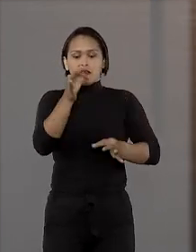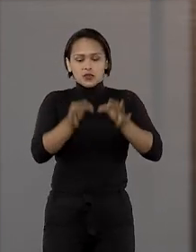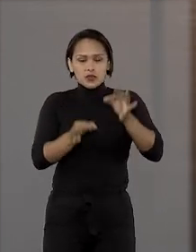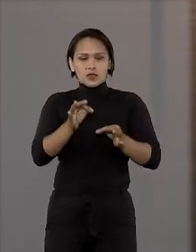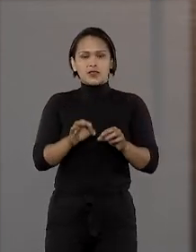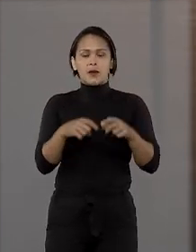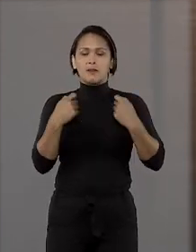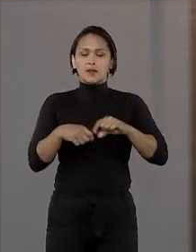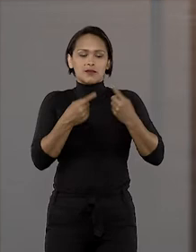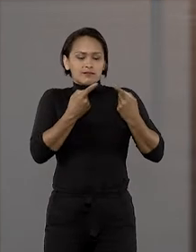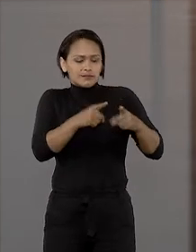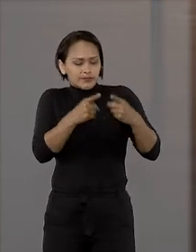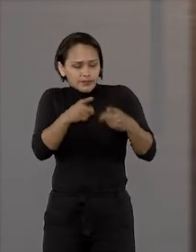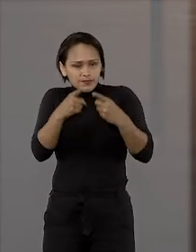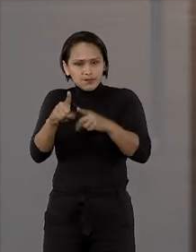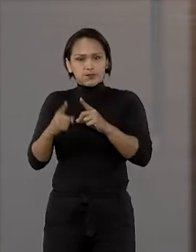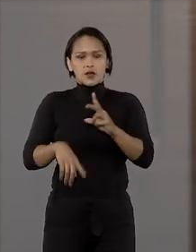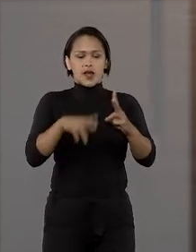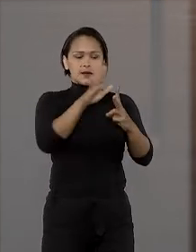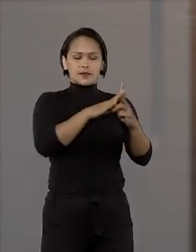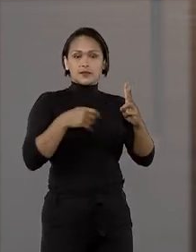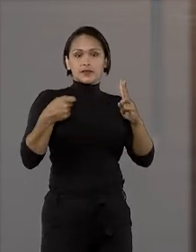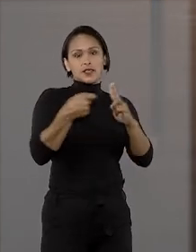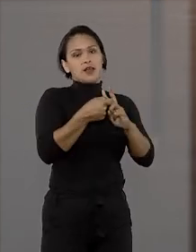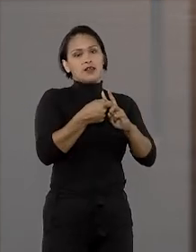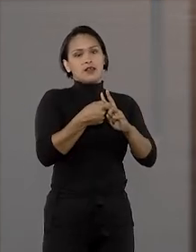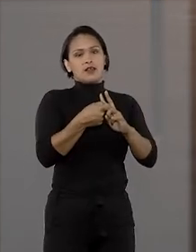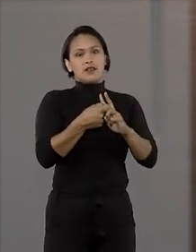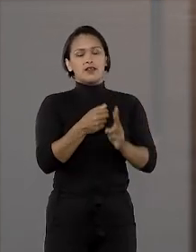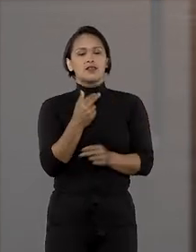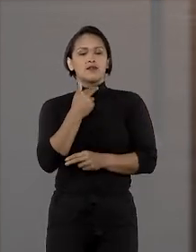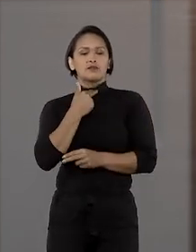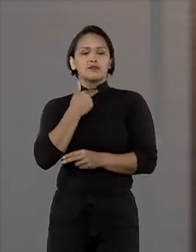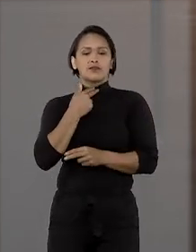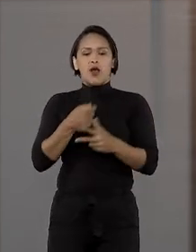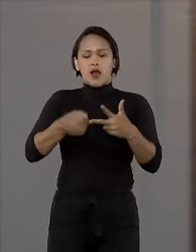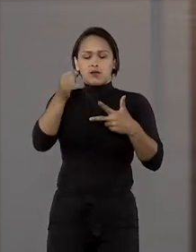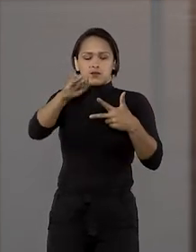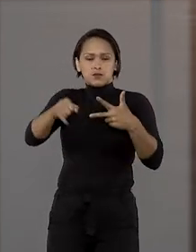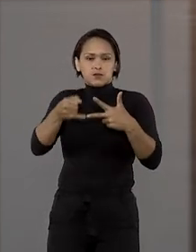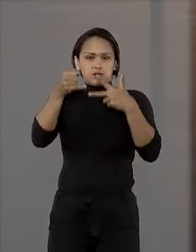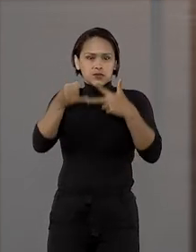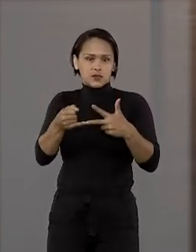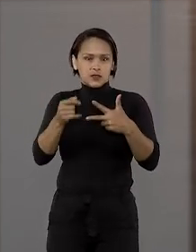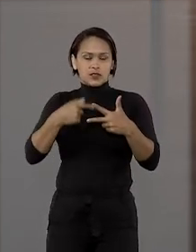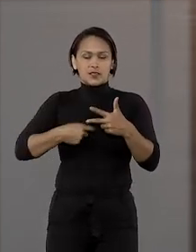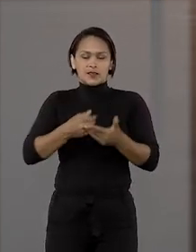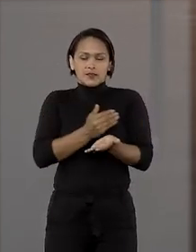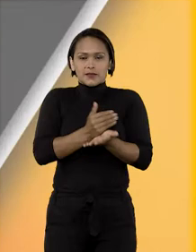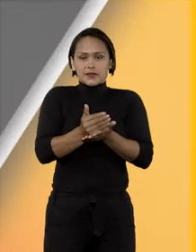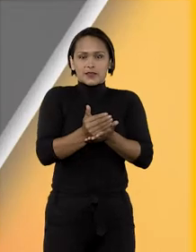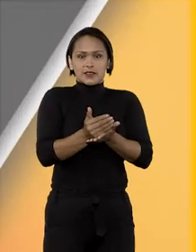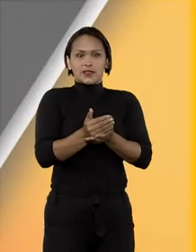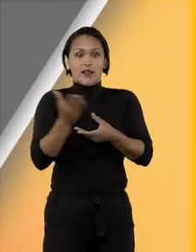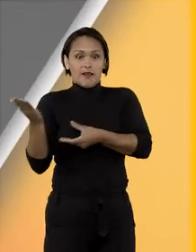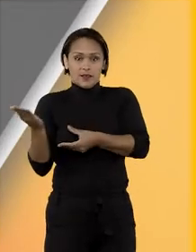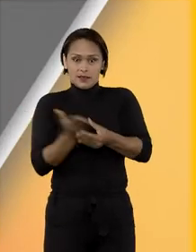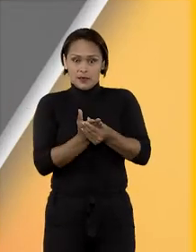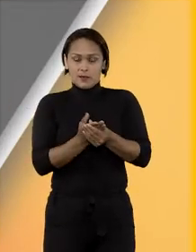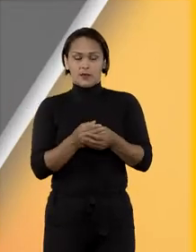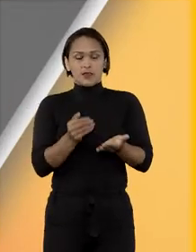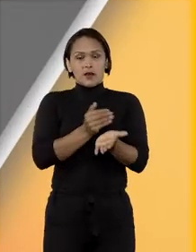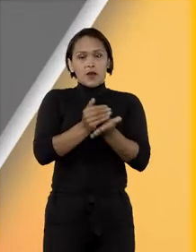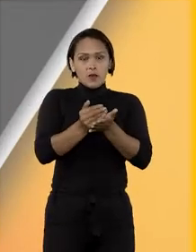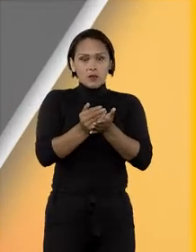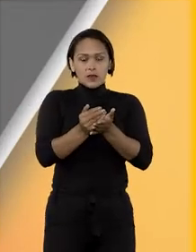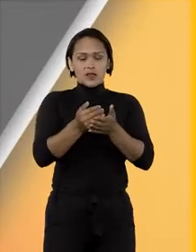ser provocada pelas partes interessadas, não cabendo ao Poder Judiciário a iniciativa da ação. O princípio dispositivo